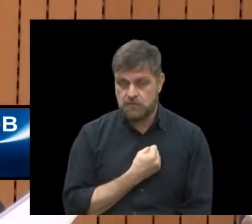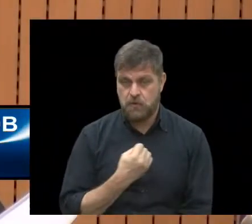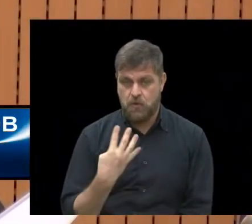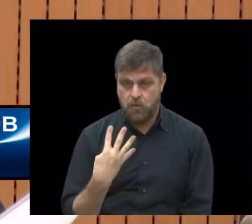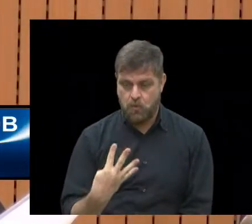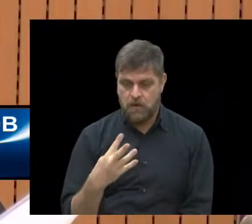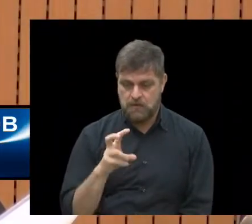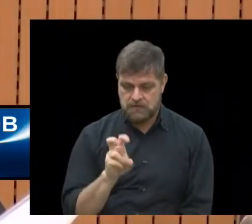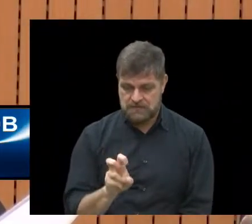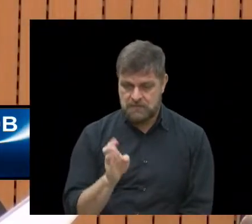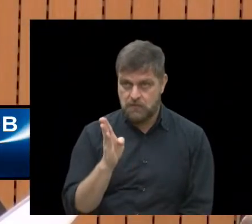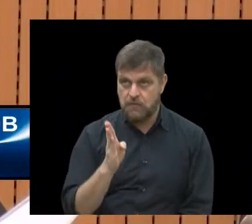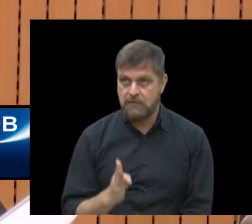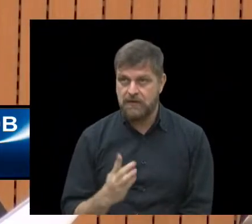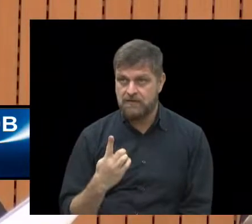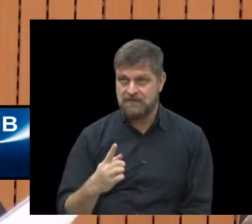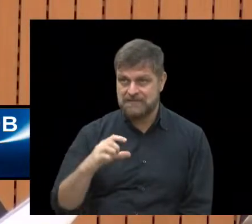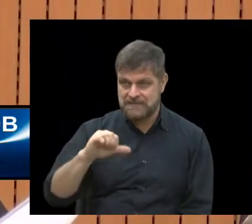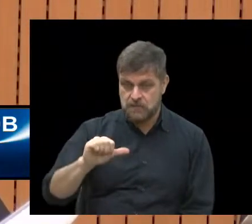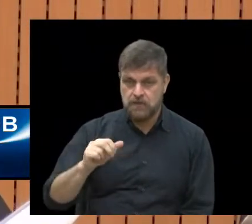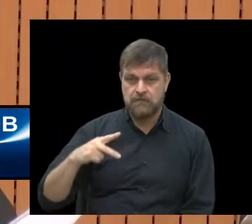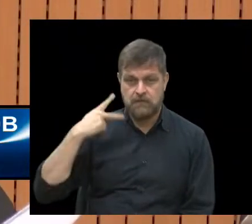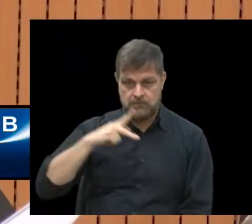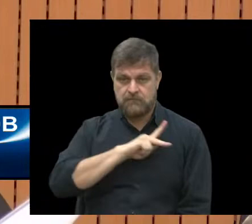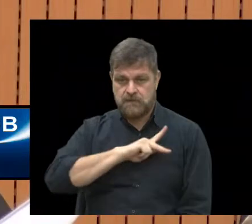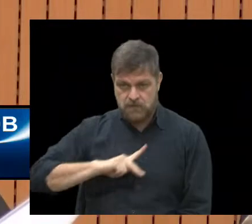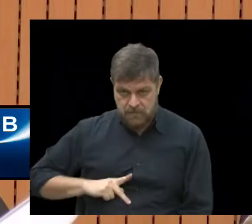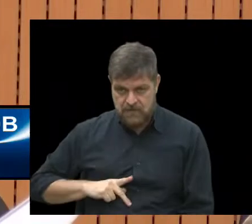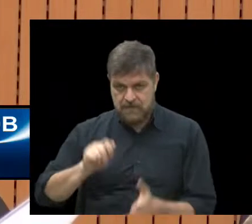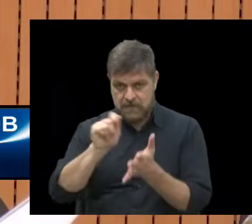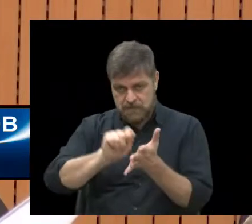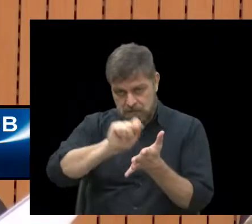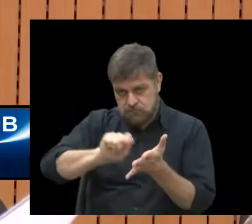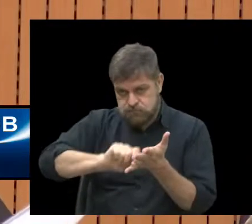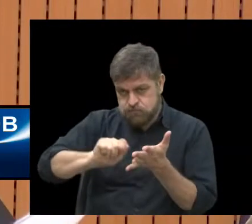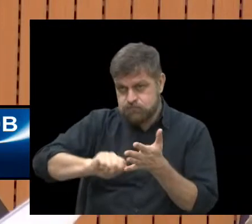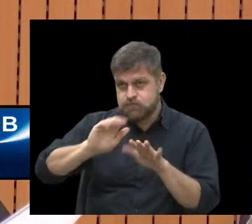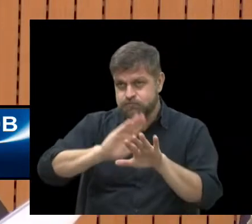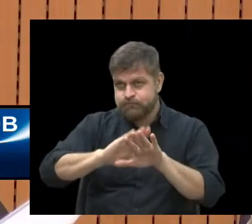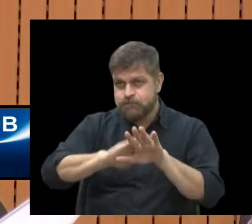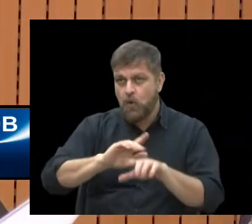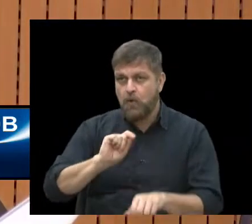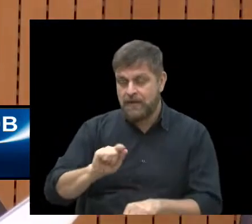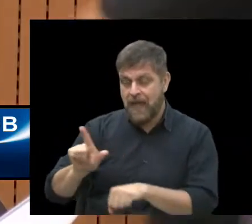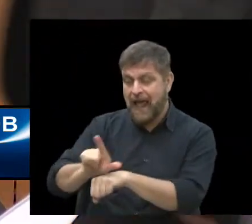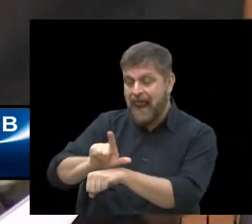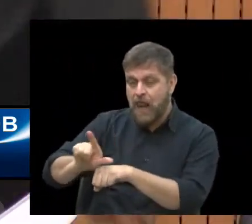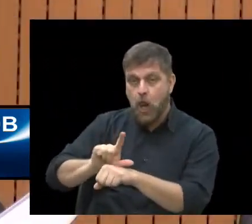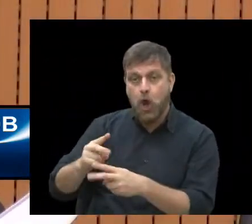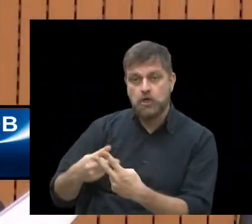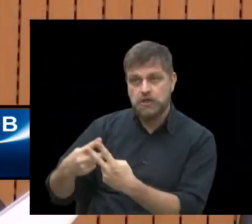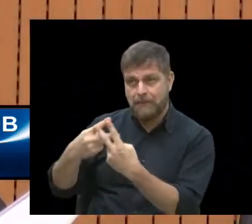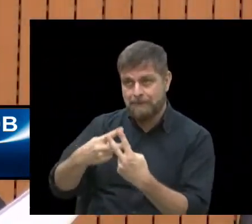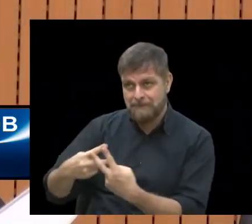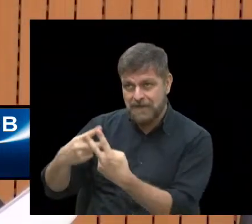mediante requerimento 46419, devidamente aprovado. Turno 1, discussão e votação do projeto de decreto legislativo 4519,